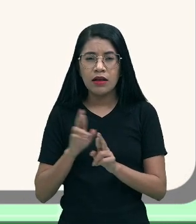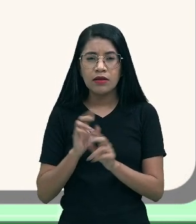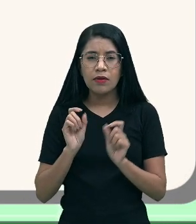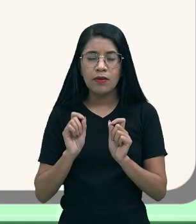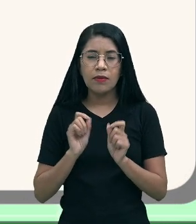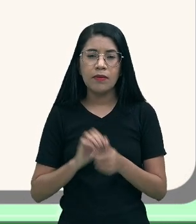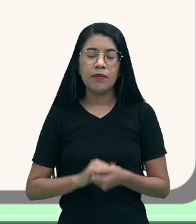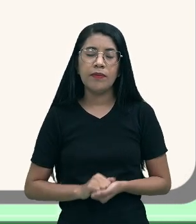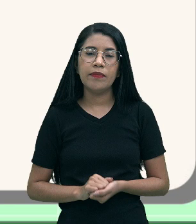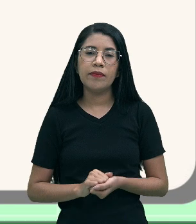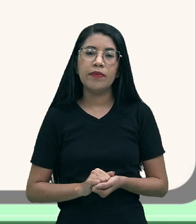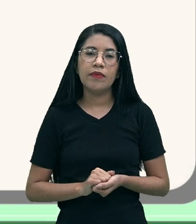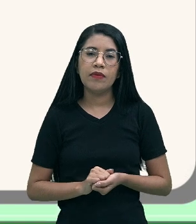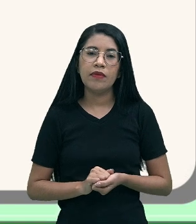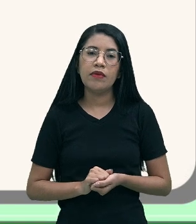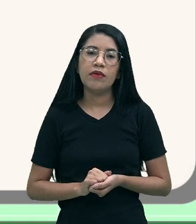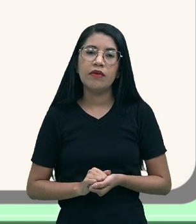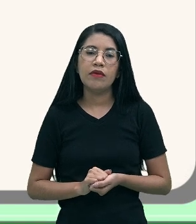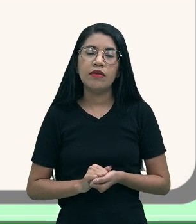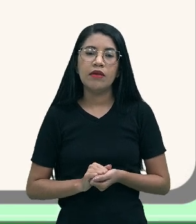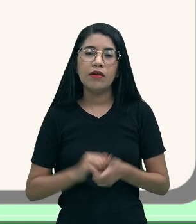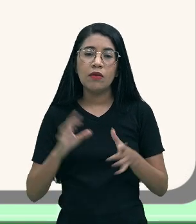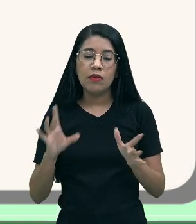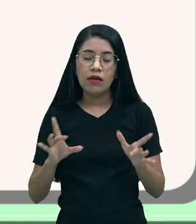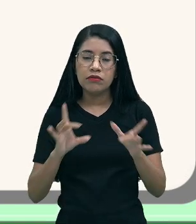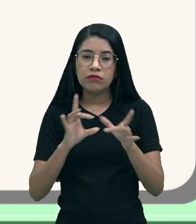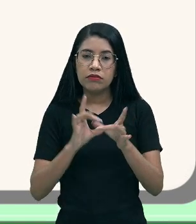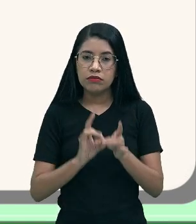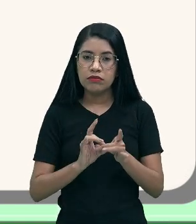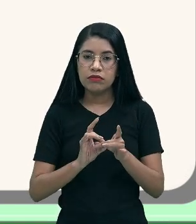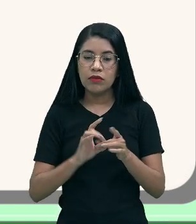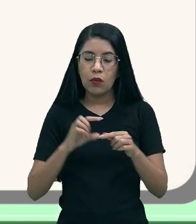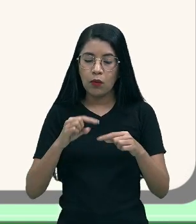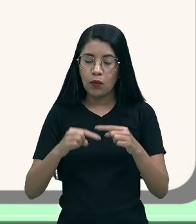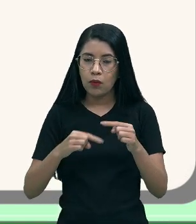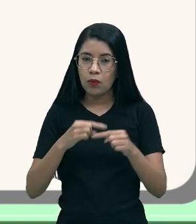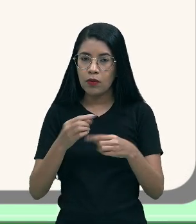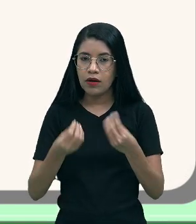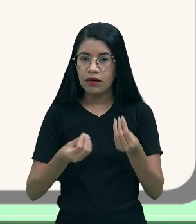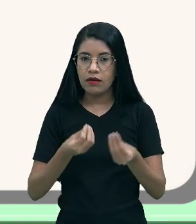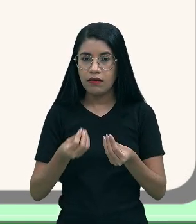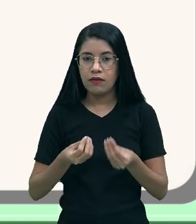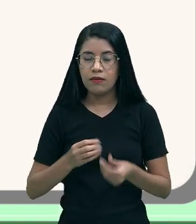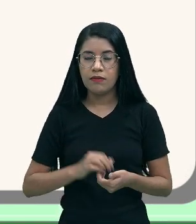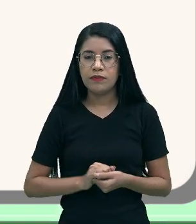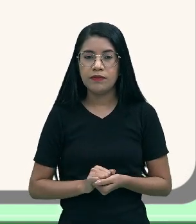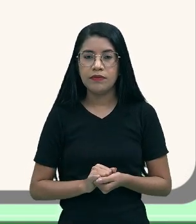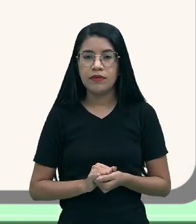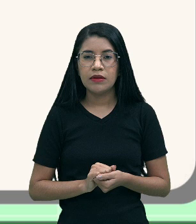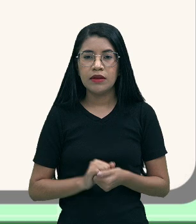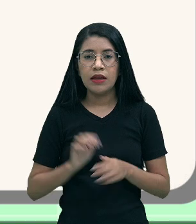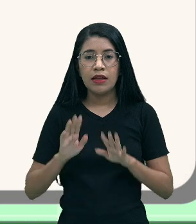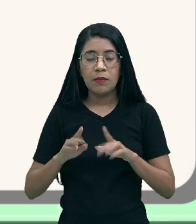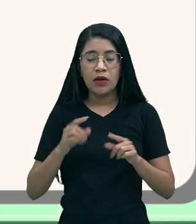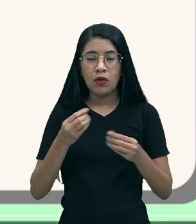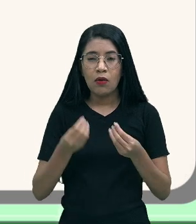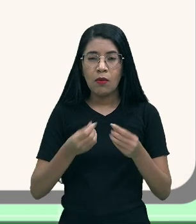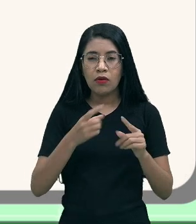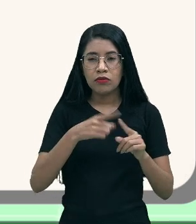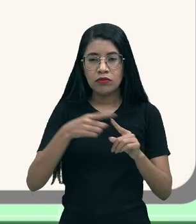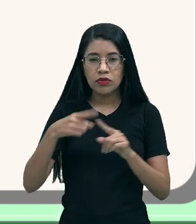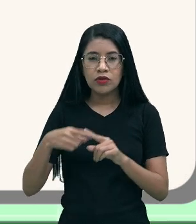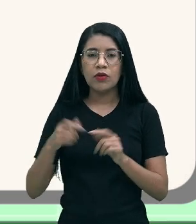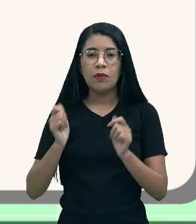certo? Na associação de resistores, trata-se das formas com que os resistores